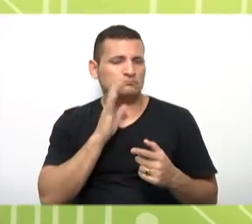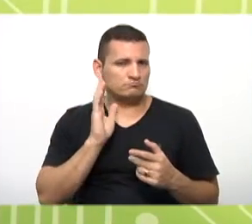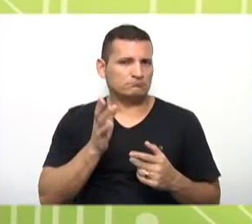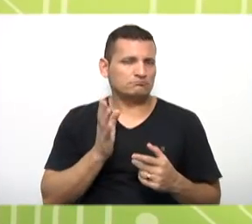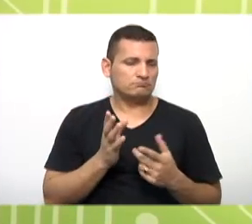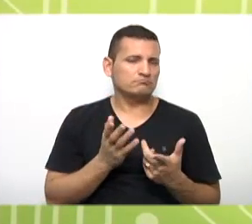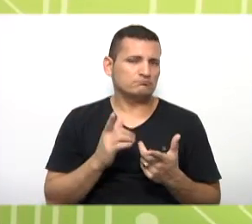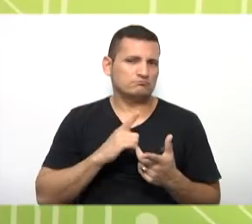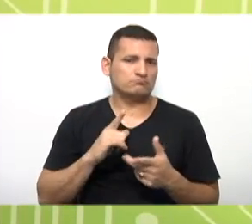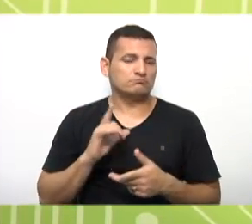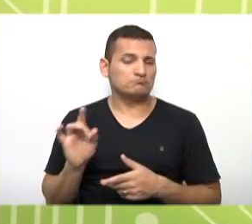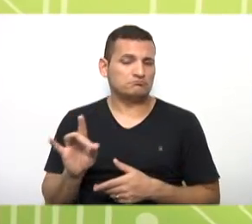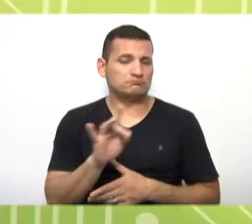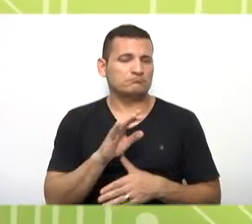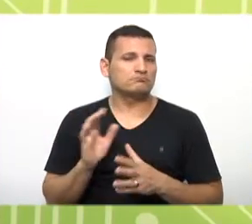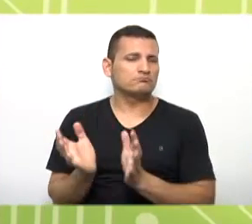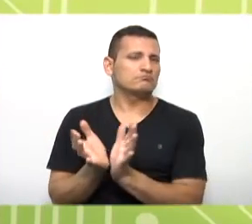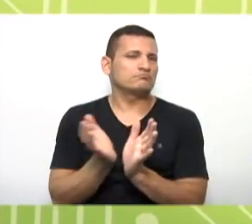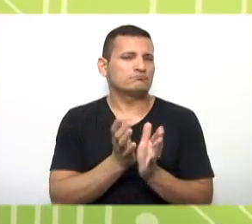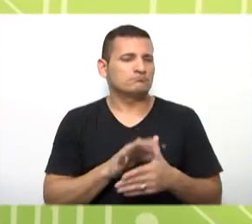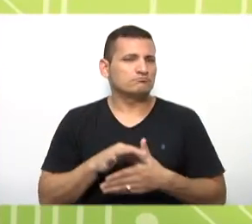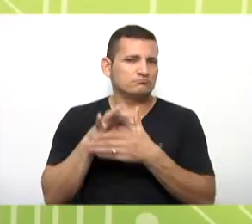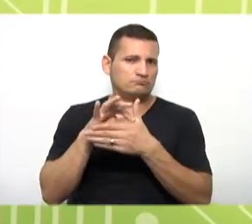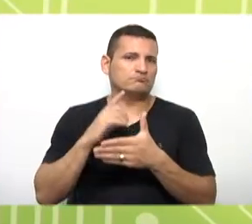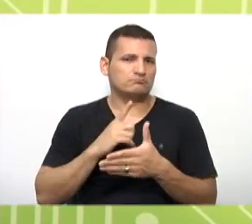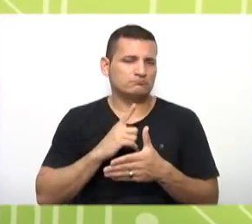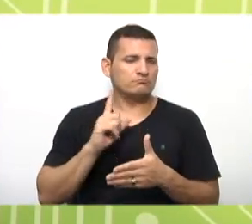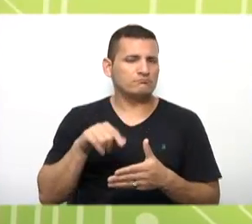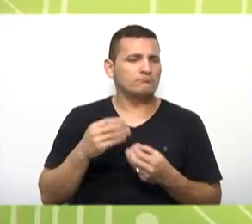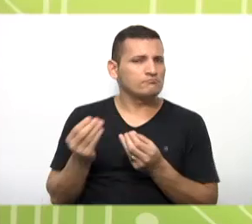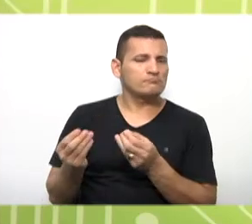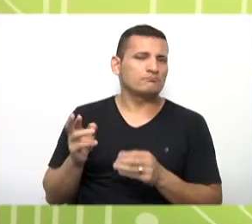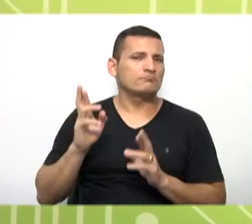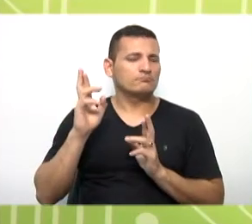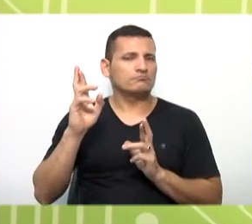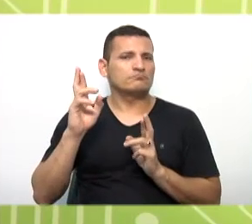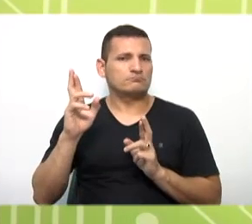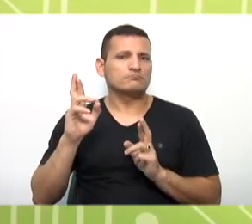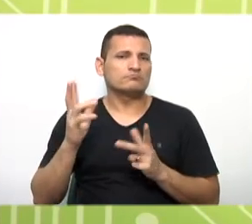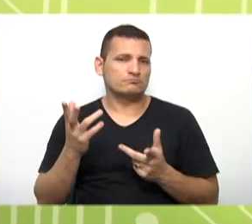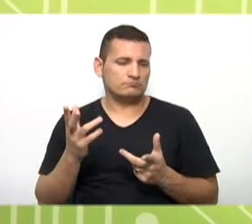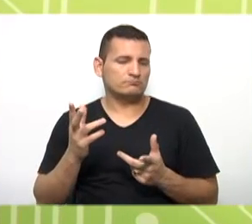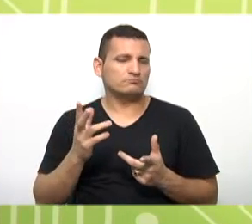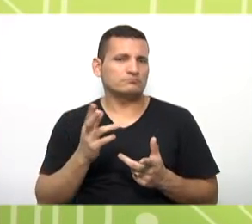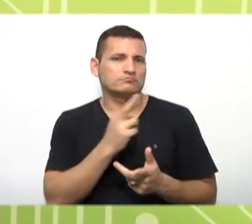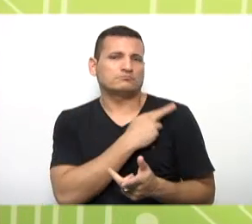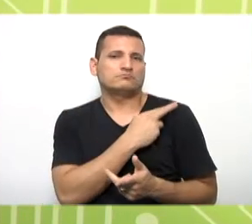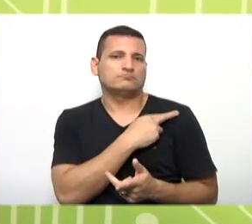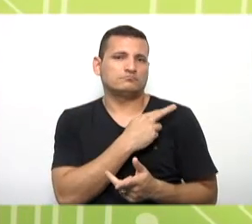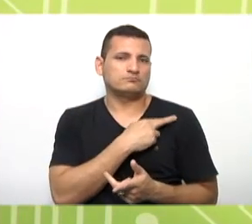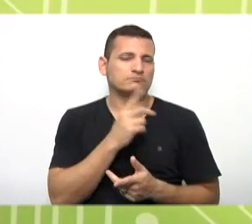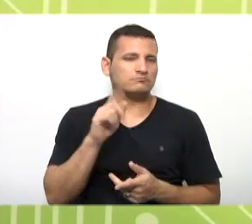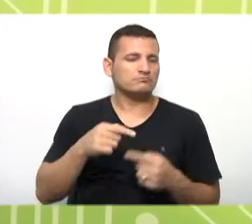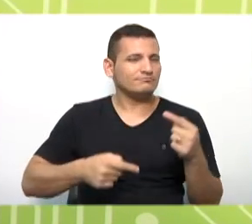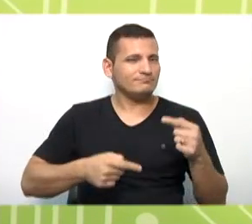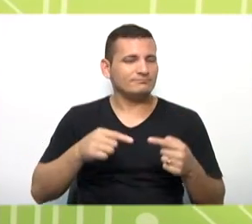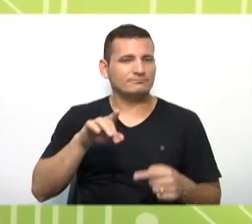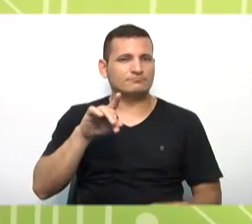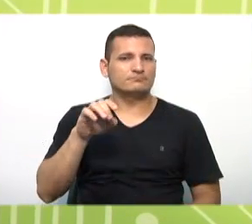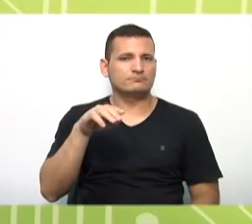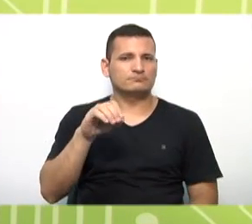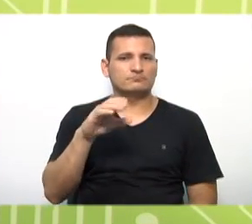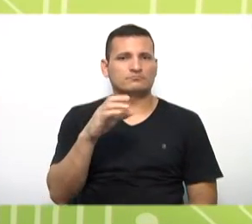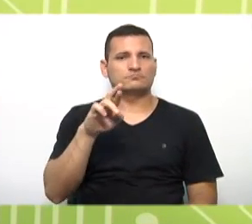tomadas com as suas lideranças. É delegação de responsabilidade, é aquela liderança democrática que nós vimos na aula de hoje. E